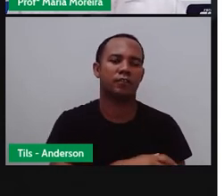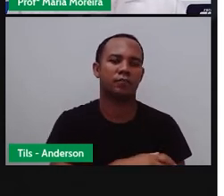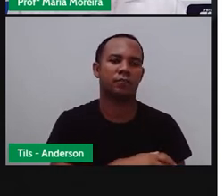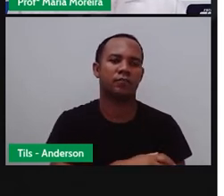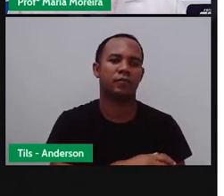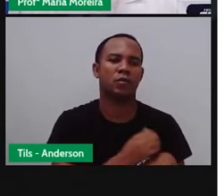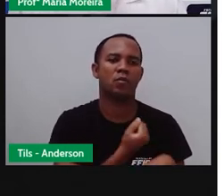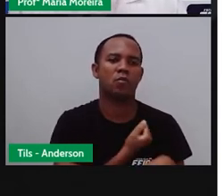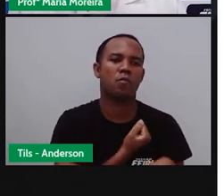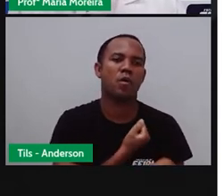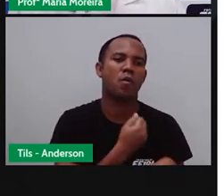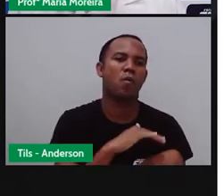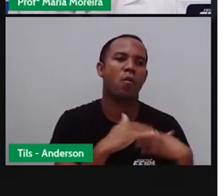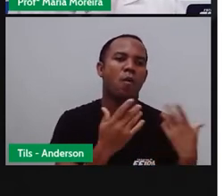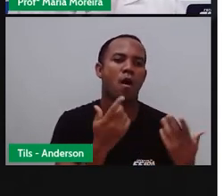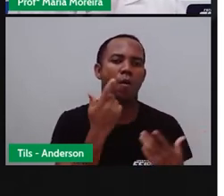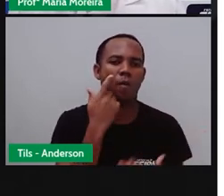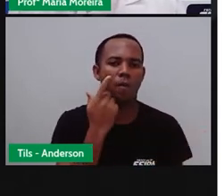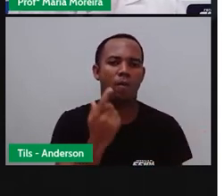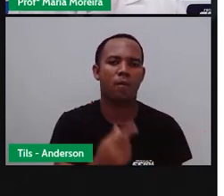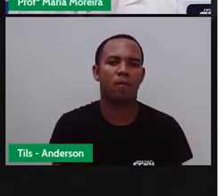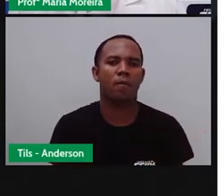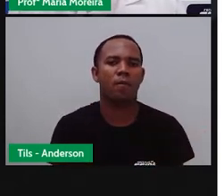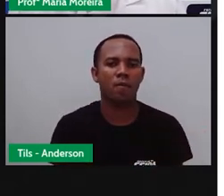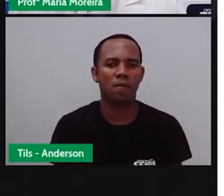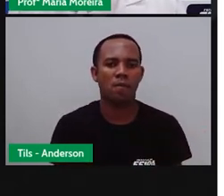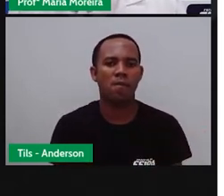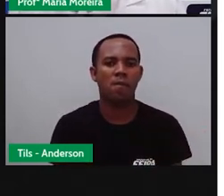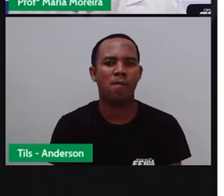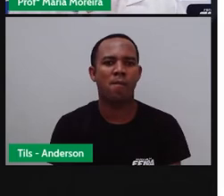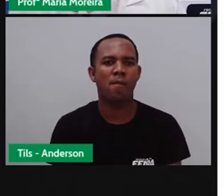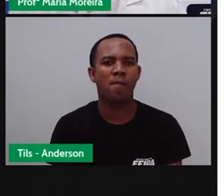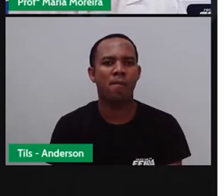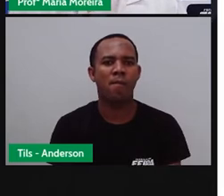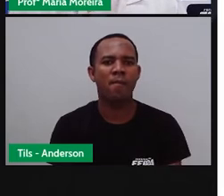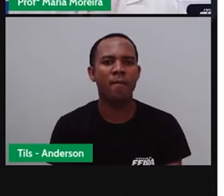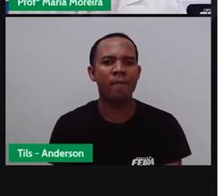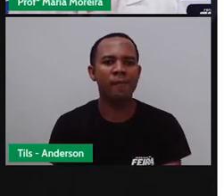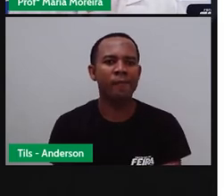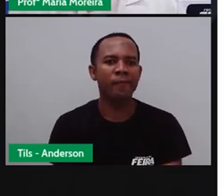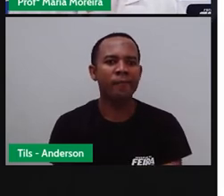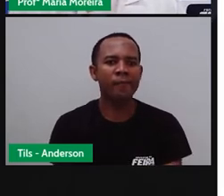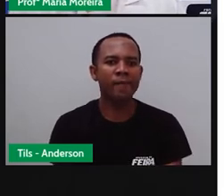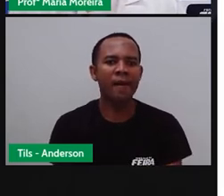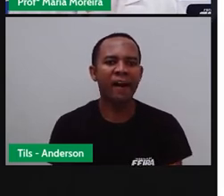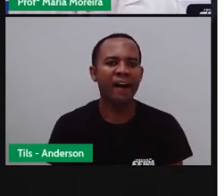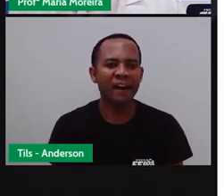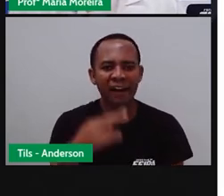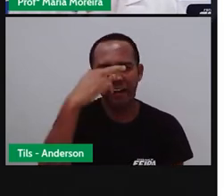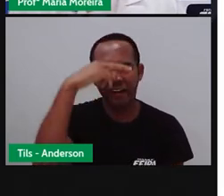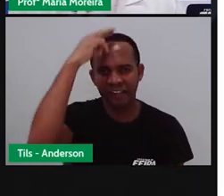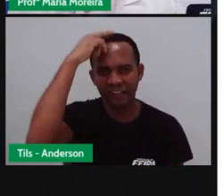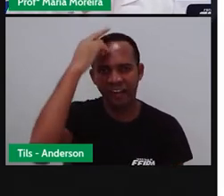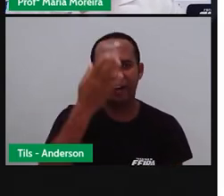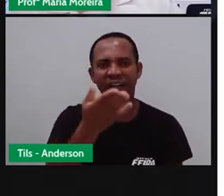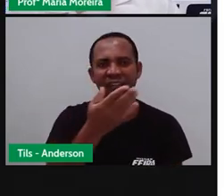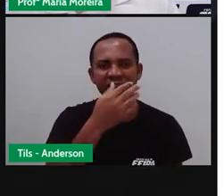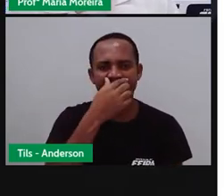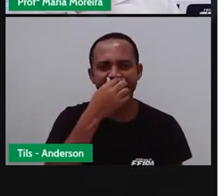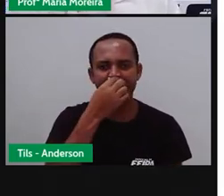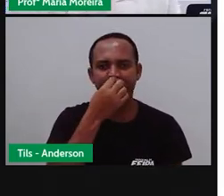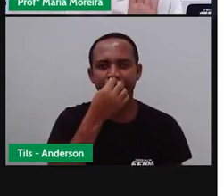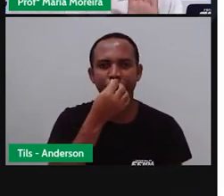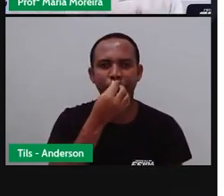mais lixo? Ó, Foi Renan que